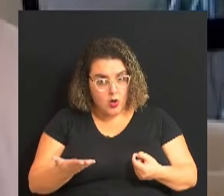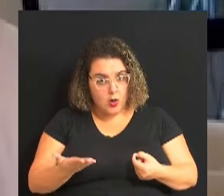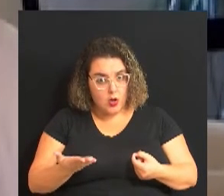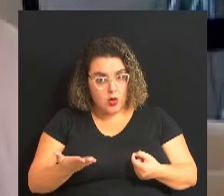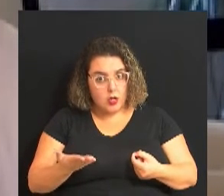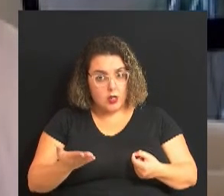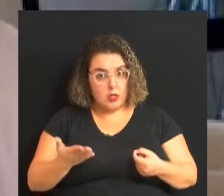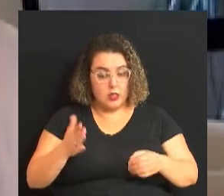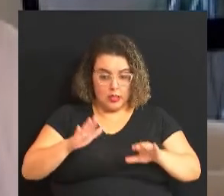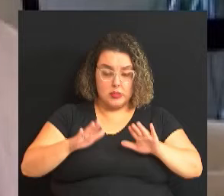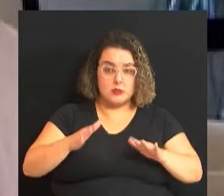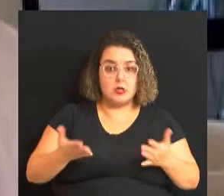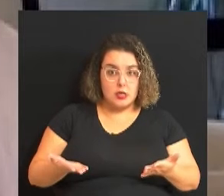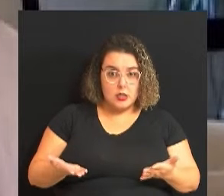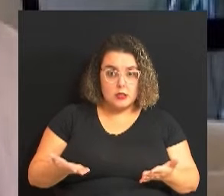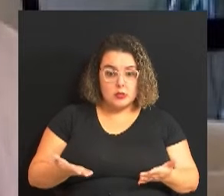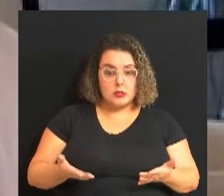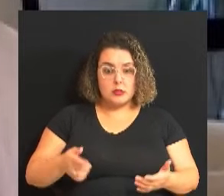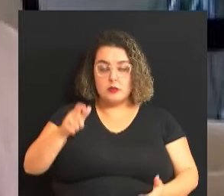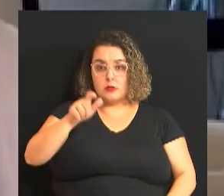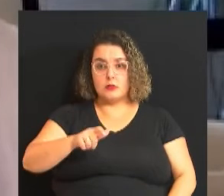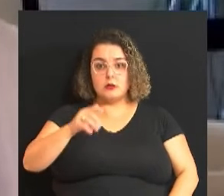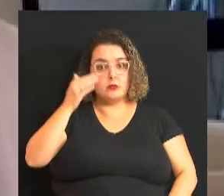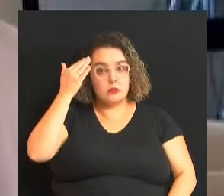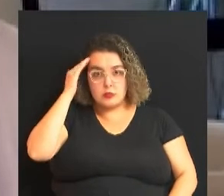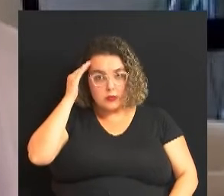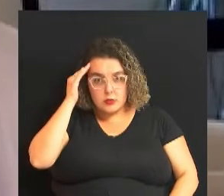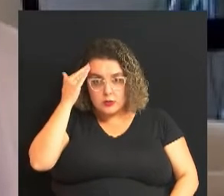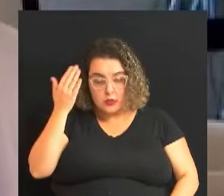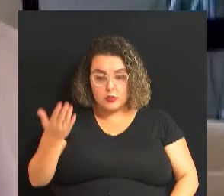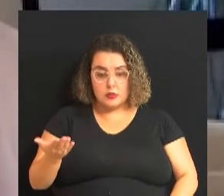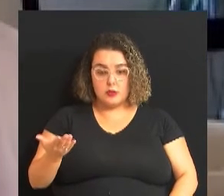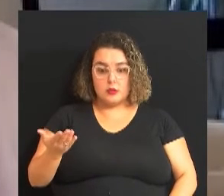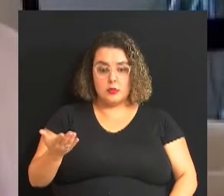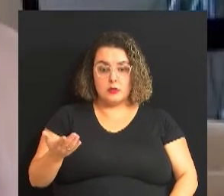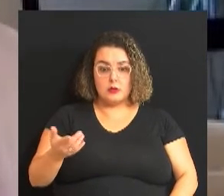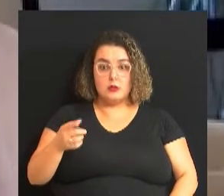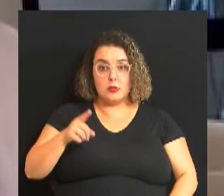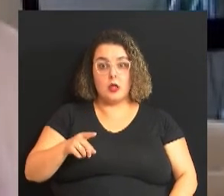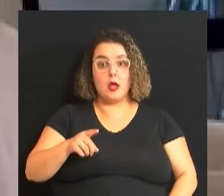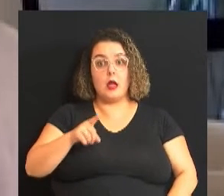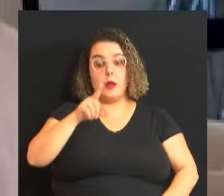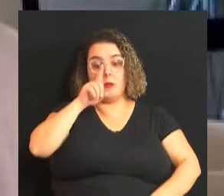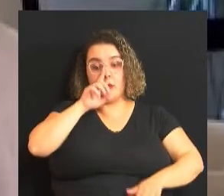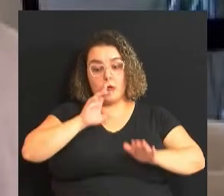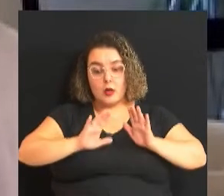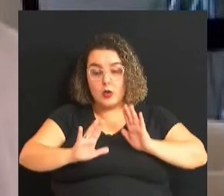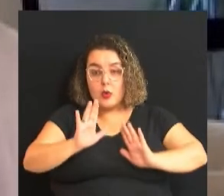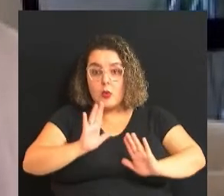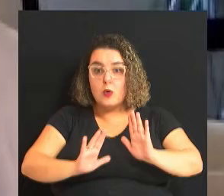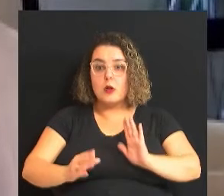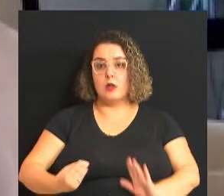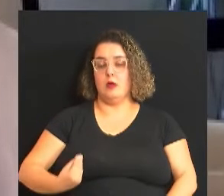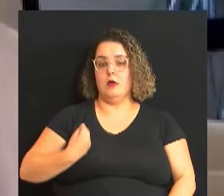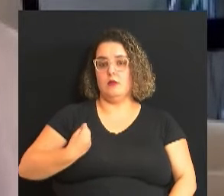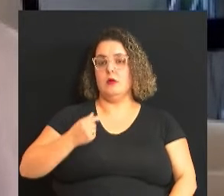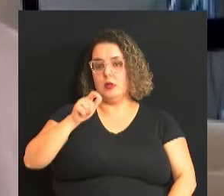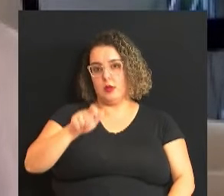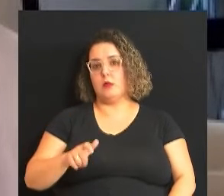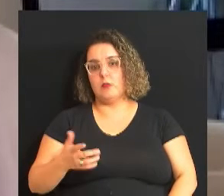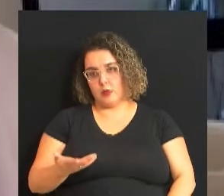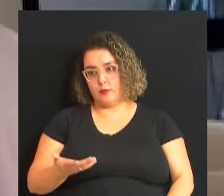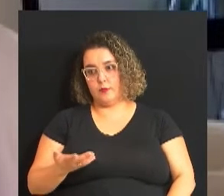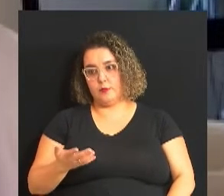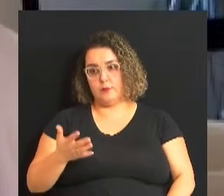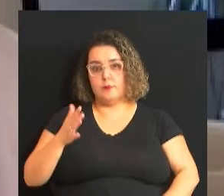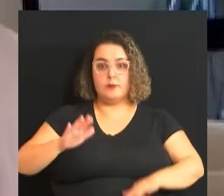entende que você está fazendo aquela ileostomia, mas que é justamente para preservar a vida da pessoa. Então às vezes ela